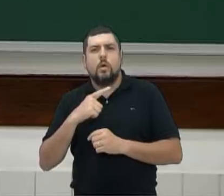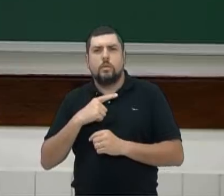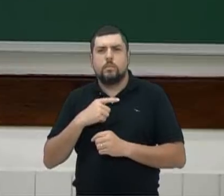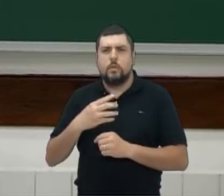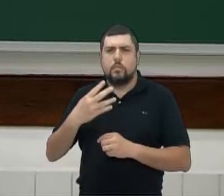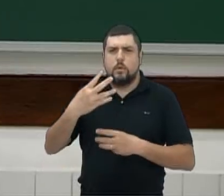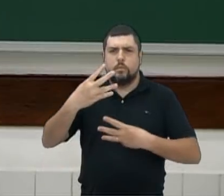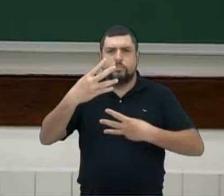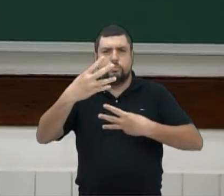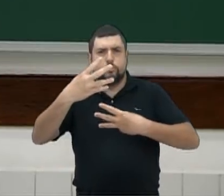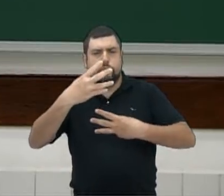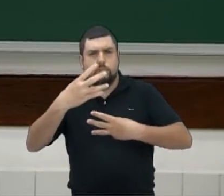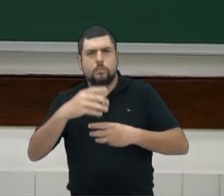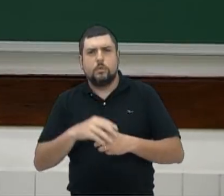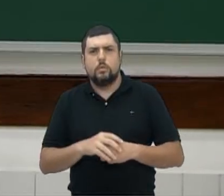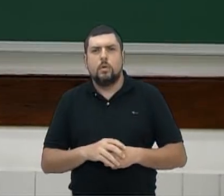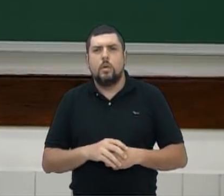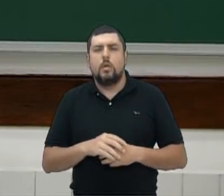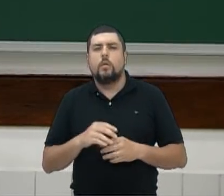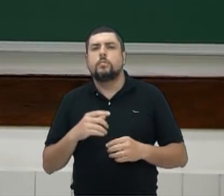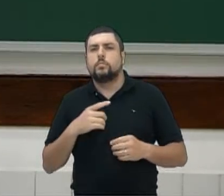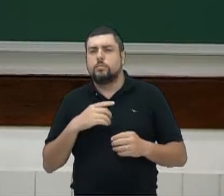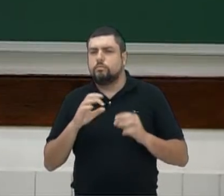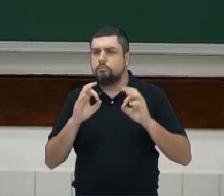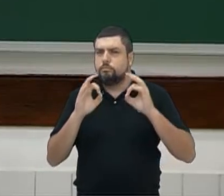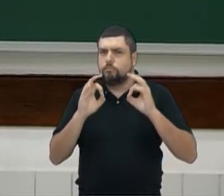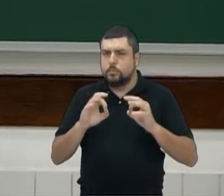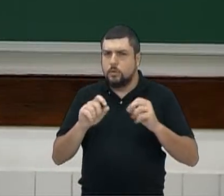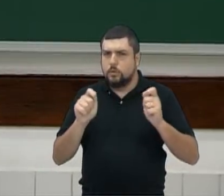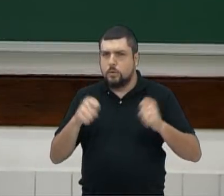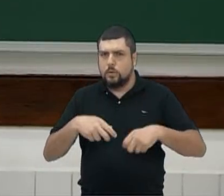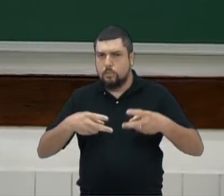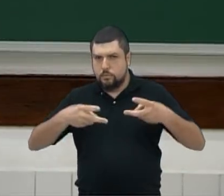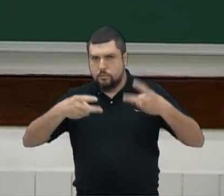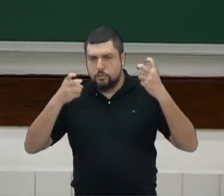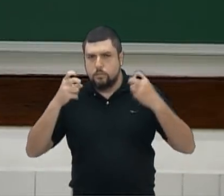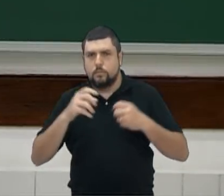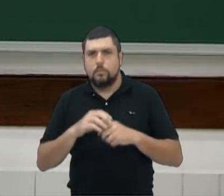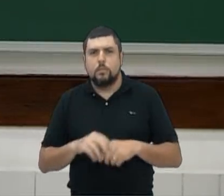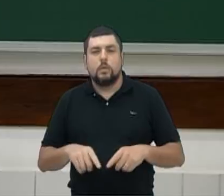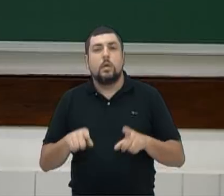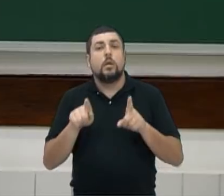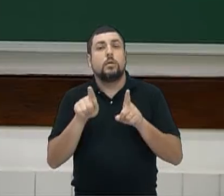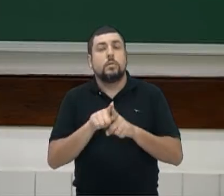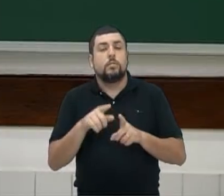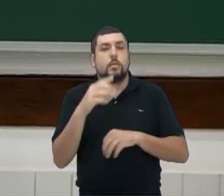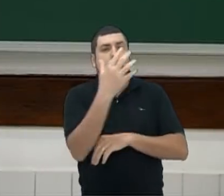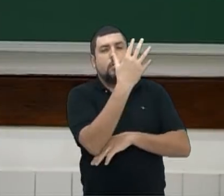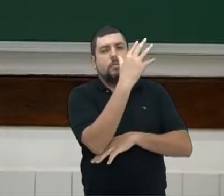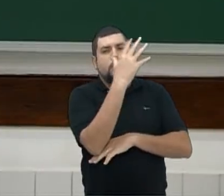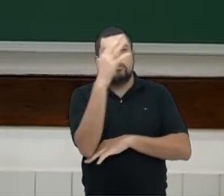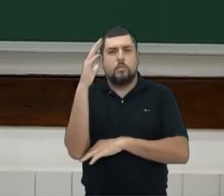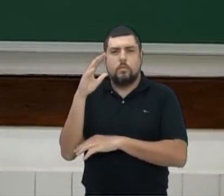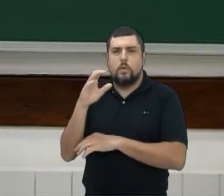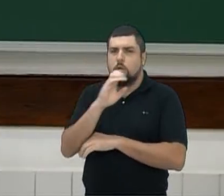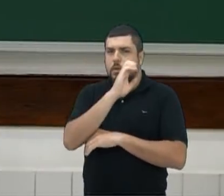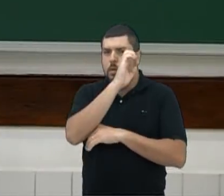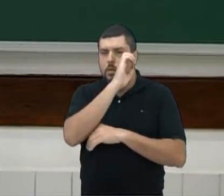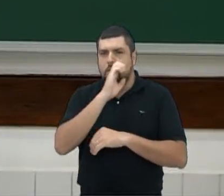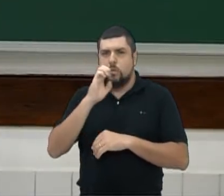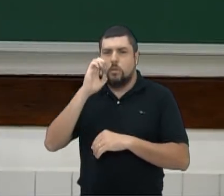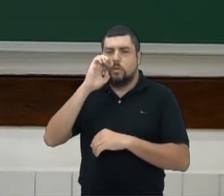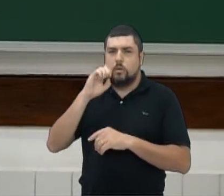bem definidas, verão, inverno, outono e primavera. Nós também vamos encontrar florestas equatoriais e